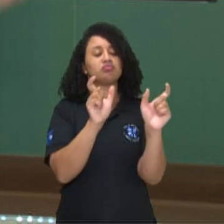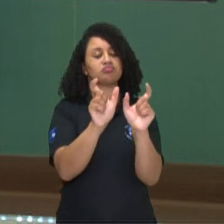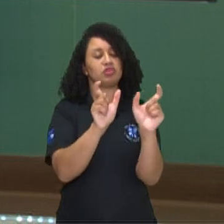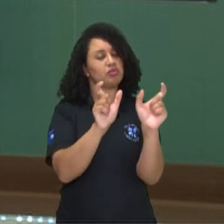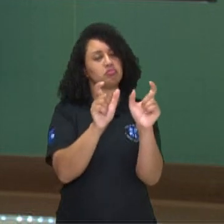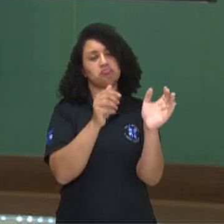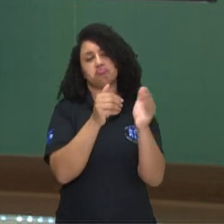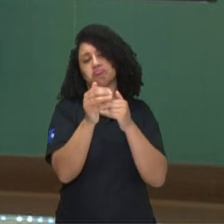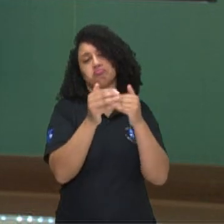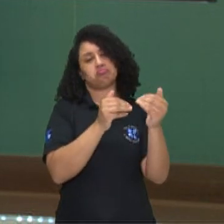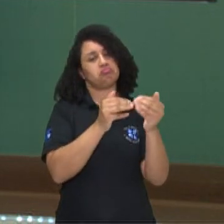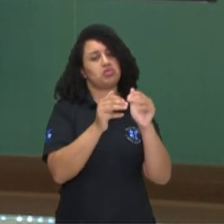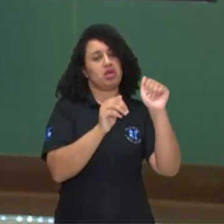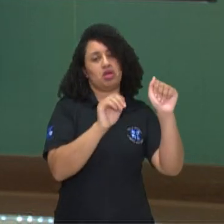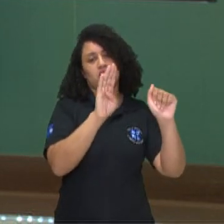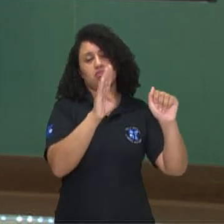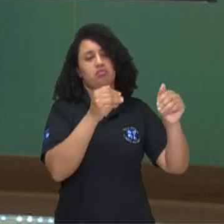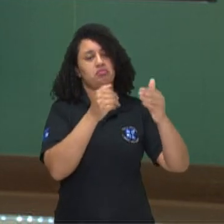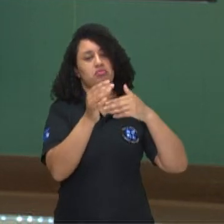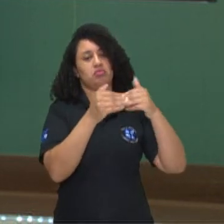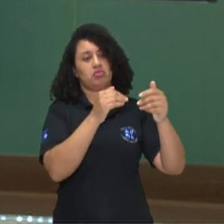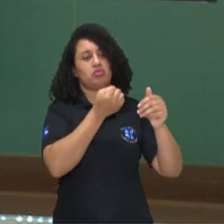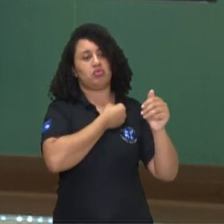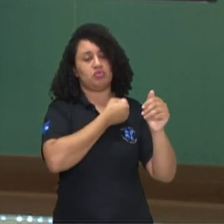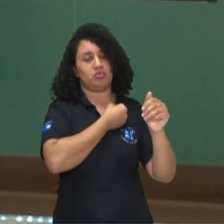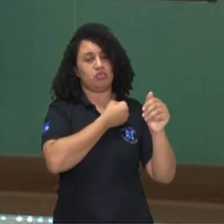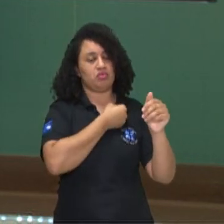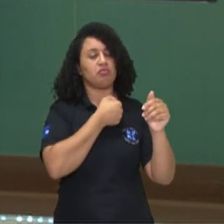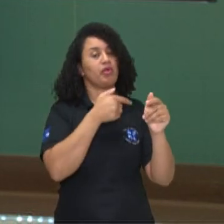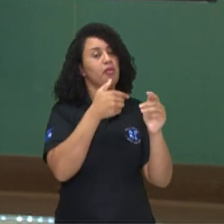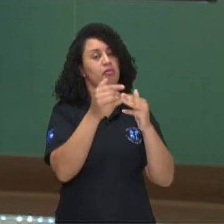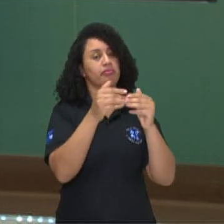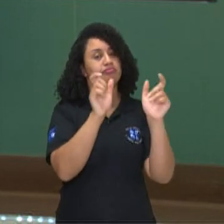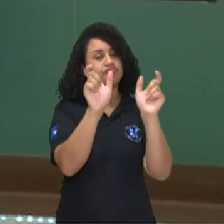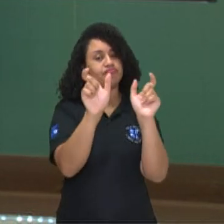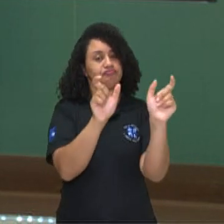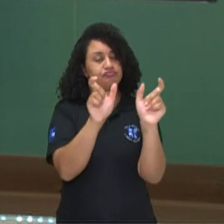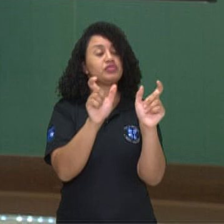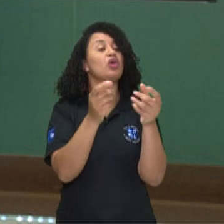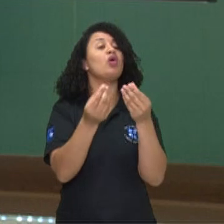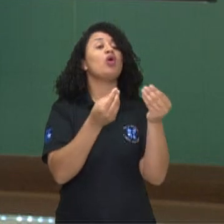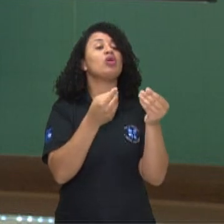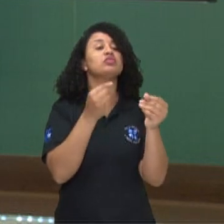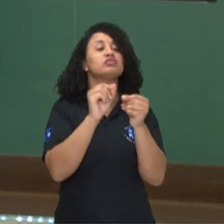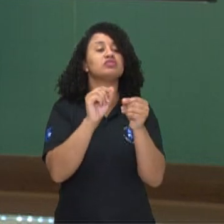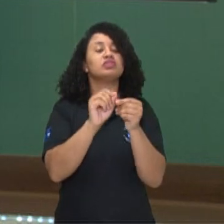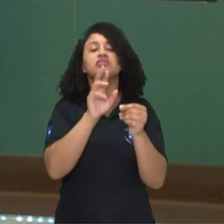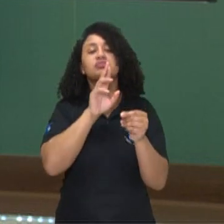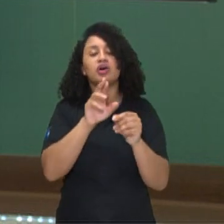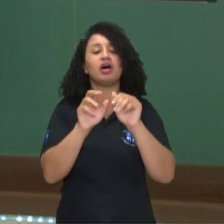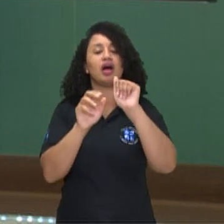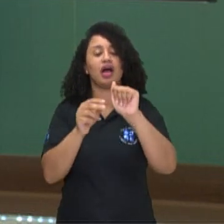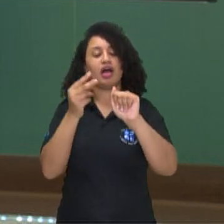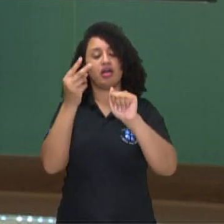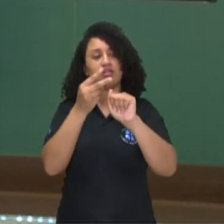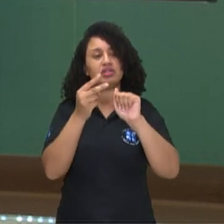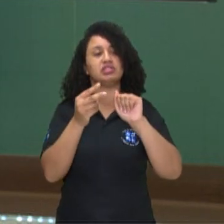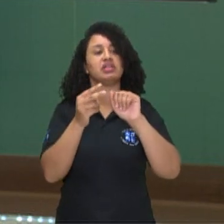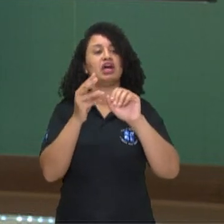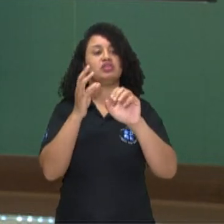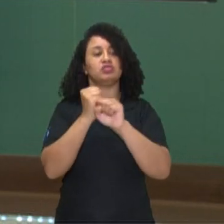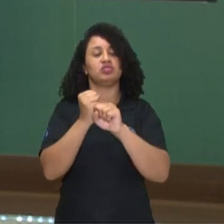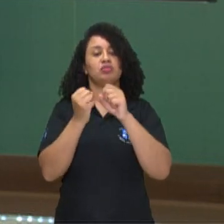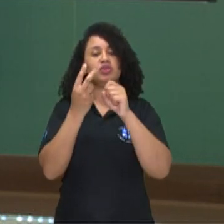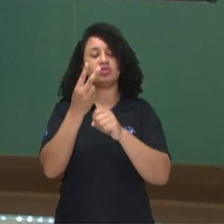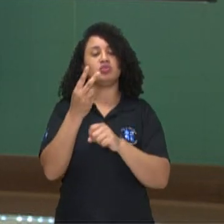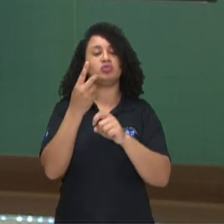termos quaisquer. Então, a gente chama um termo de A e o outro de B. E como é que vai ficar essa resolução? Quadrado do primeiro mais 2